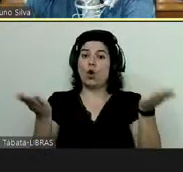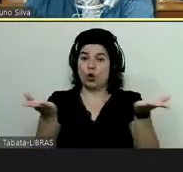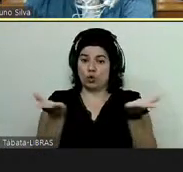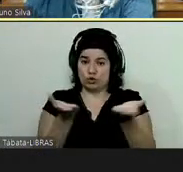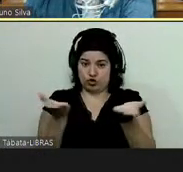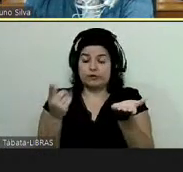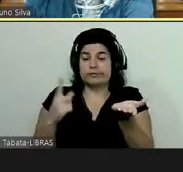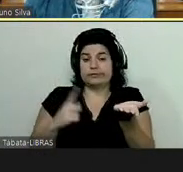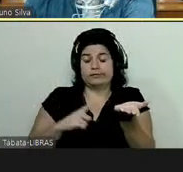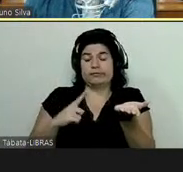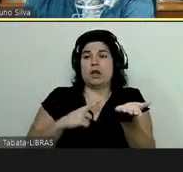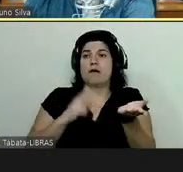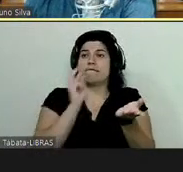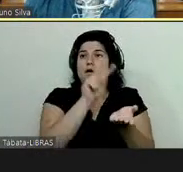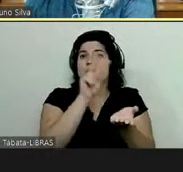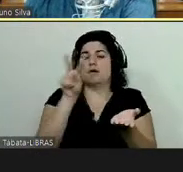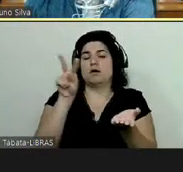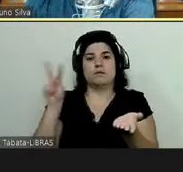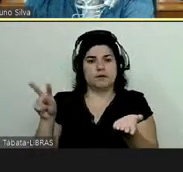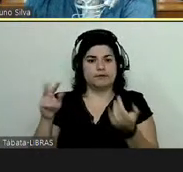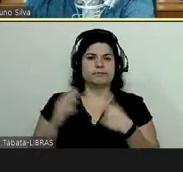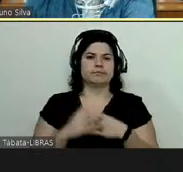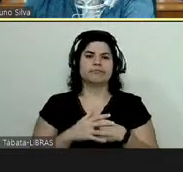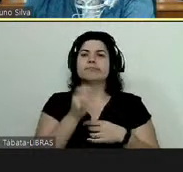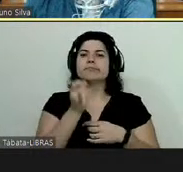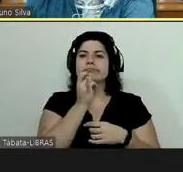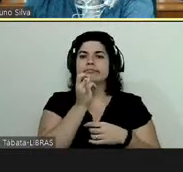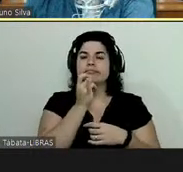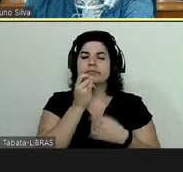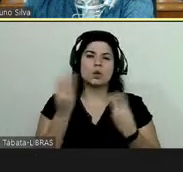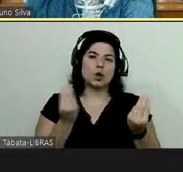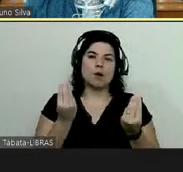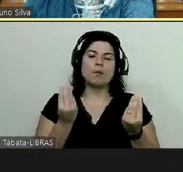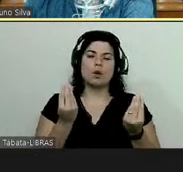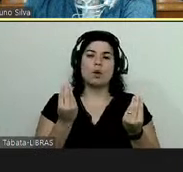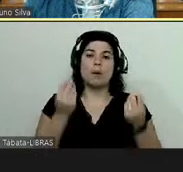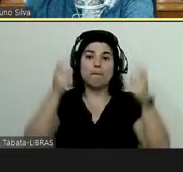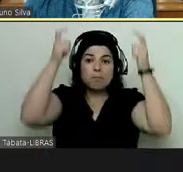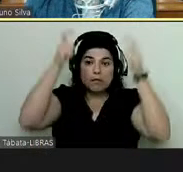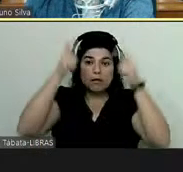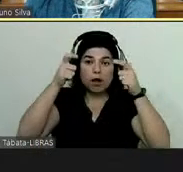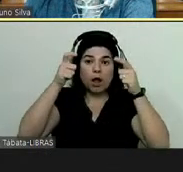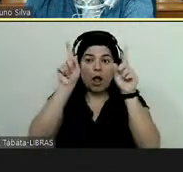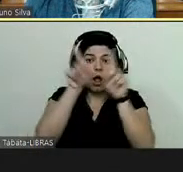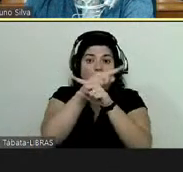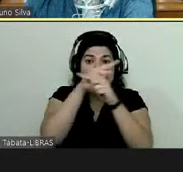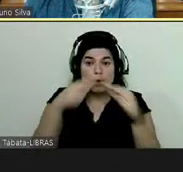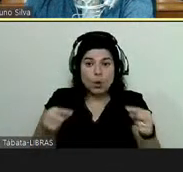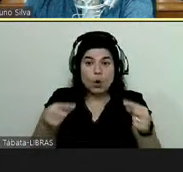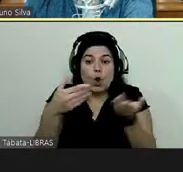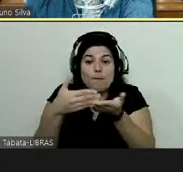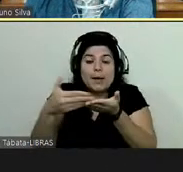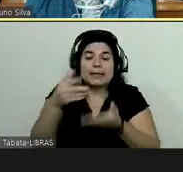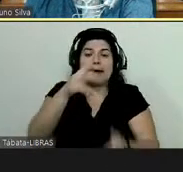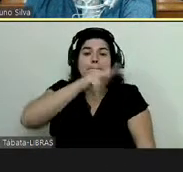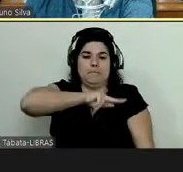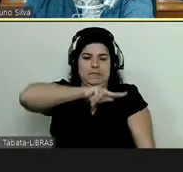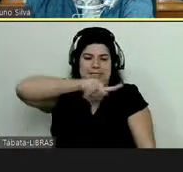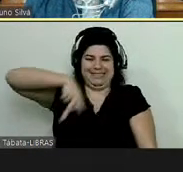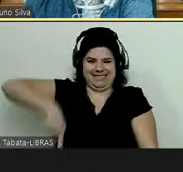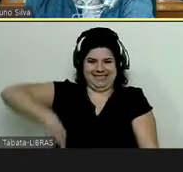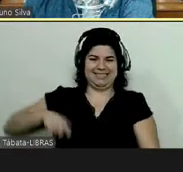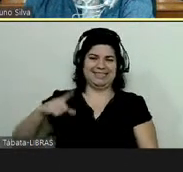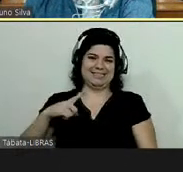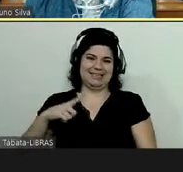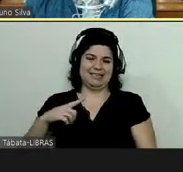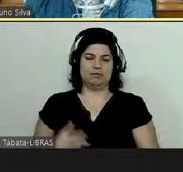E hoje como assim professor o regime deixou de ser uma monarquia e passou a ser um presidensia lismo